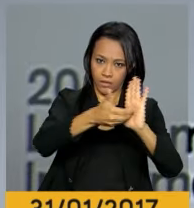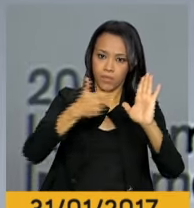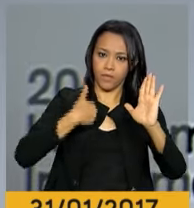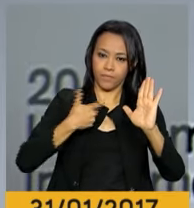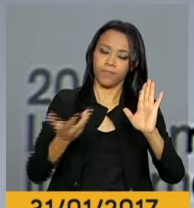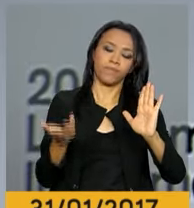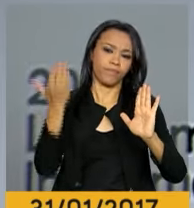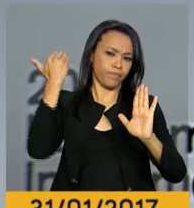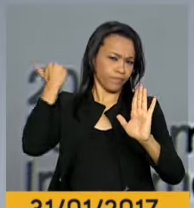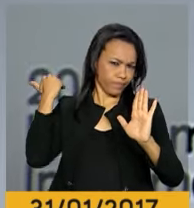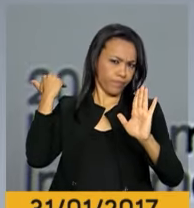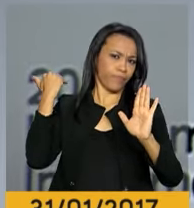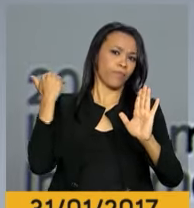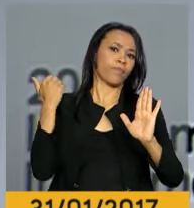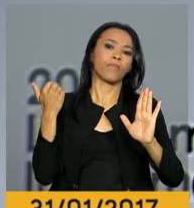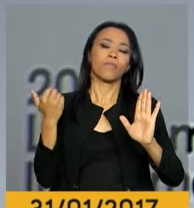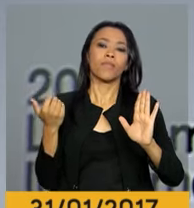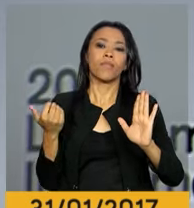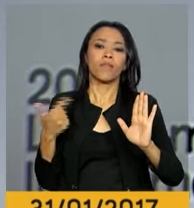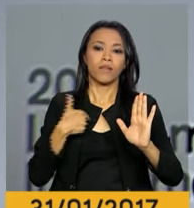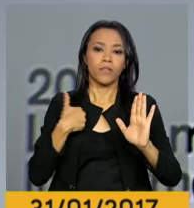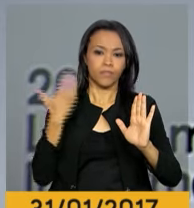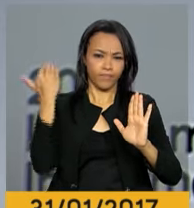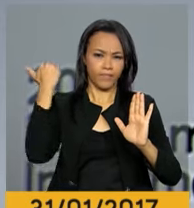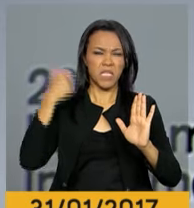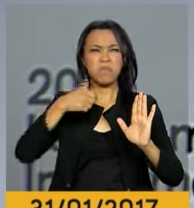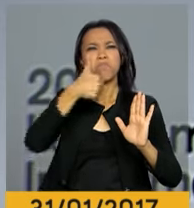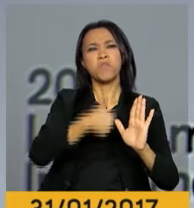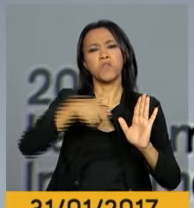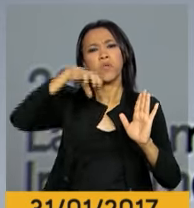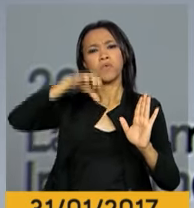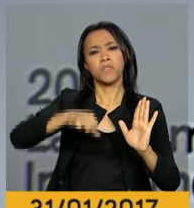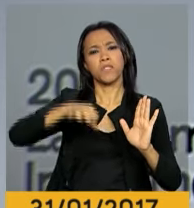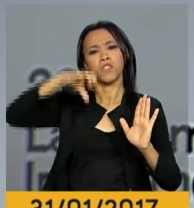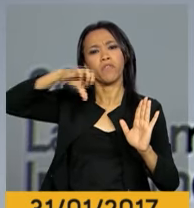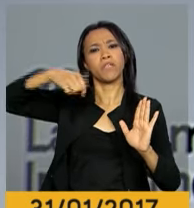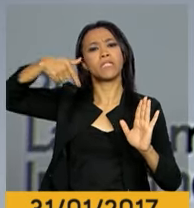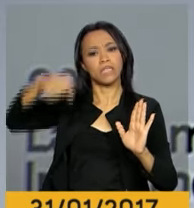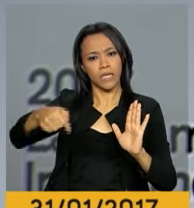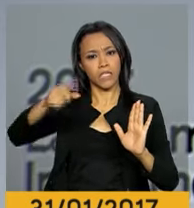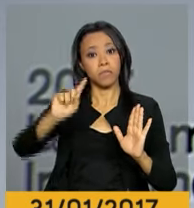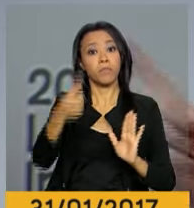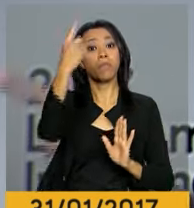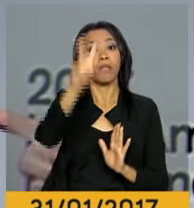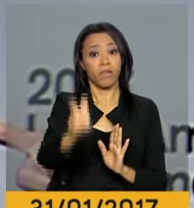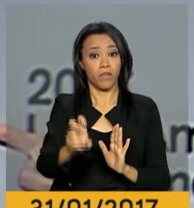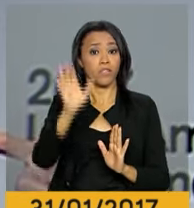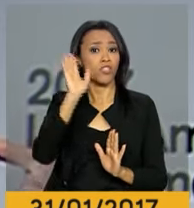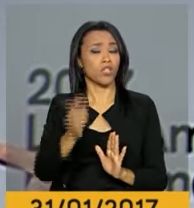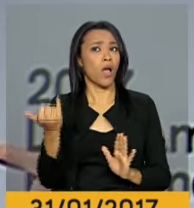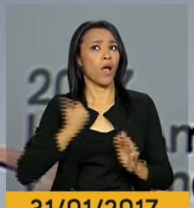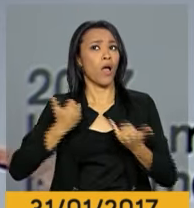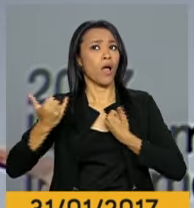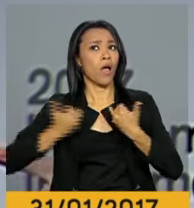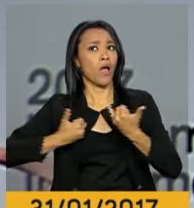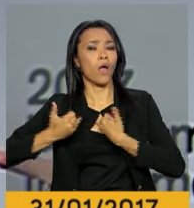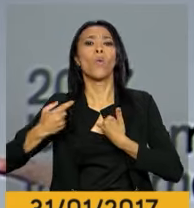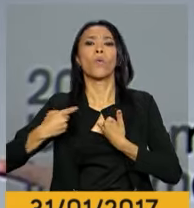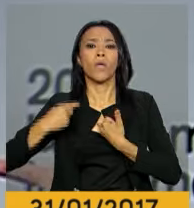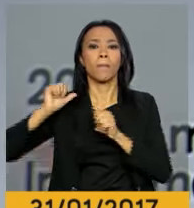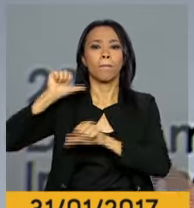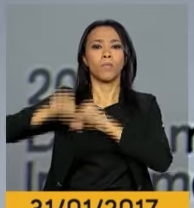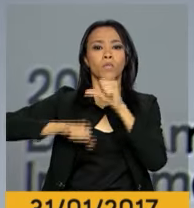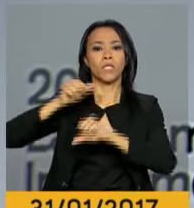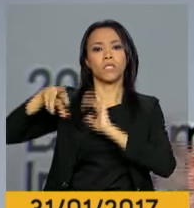eh eu fui presidente da Câmara dos Deputados em 1997 a primeira vez já ouvia falar em reforma do ensino